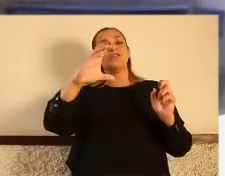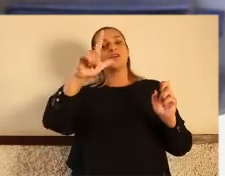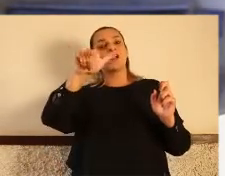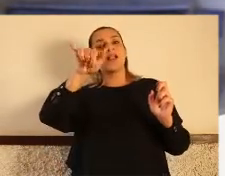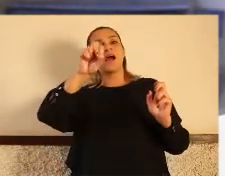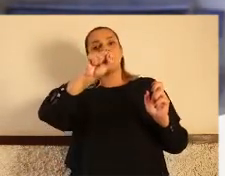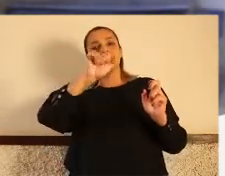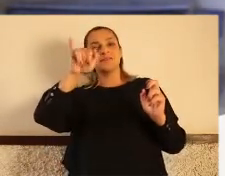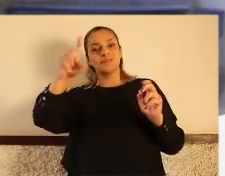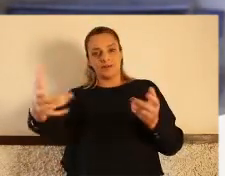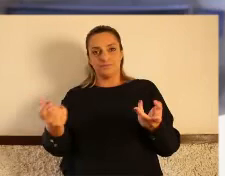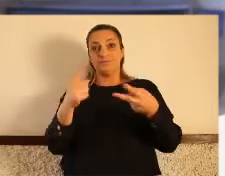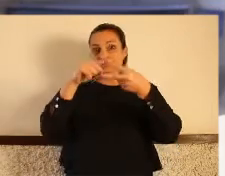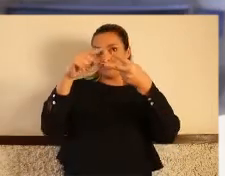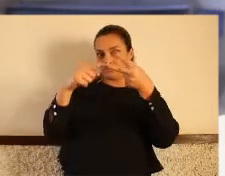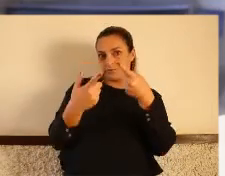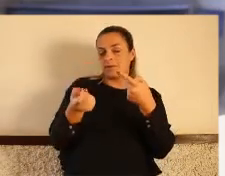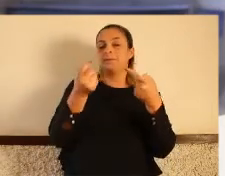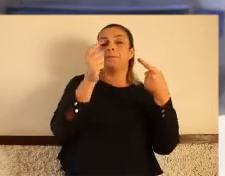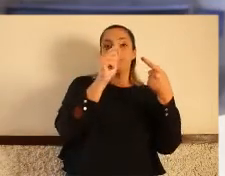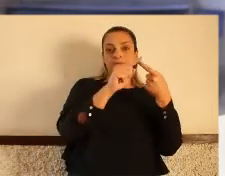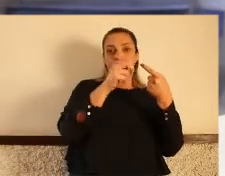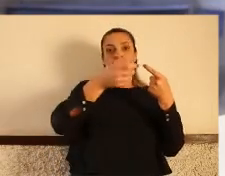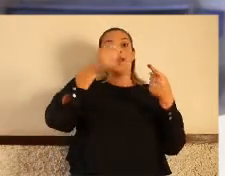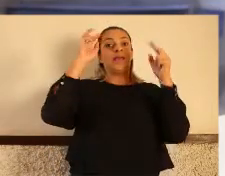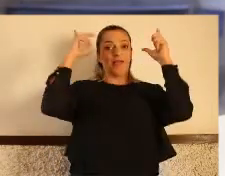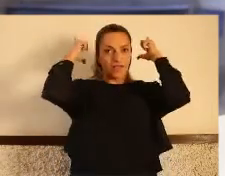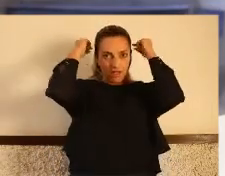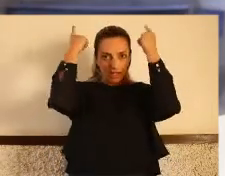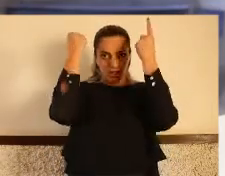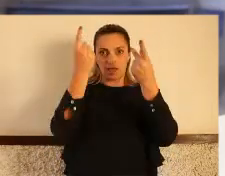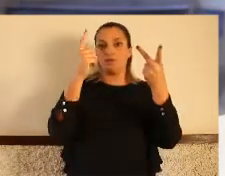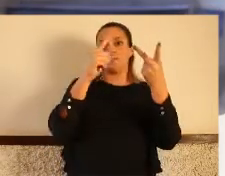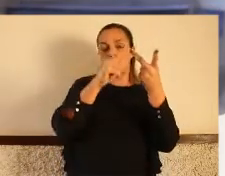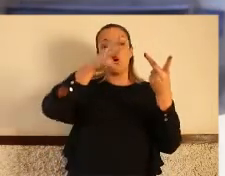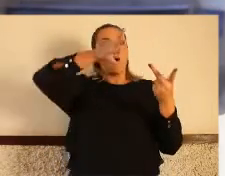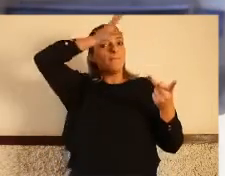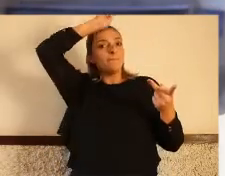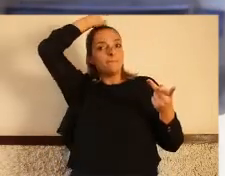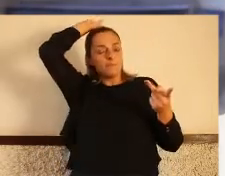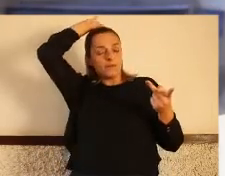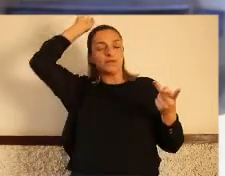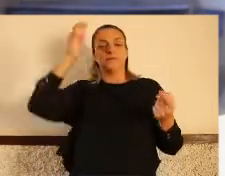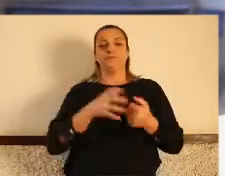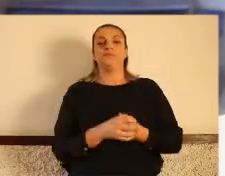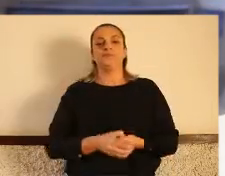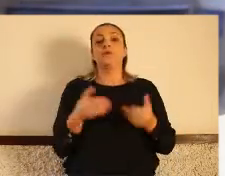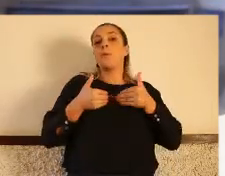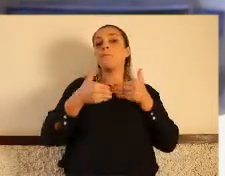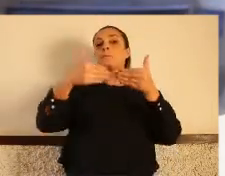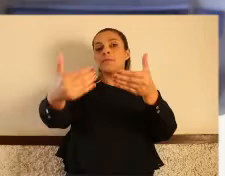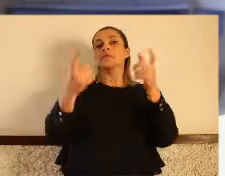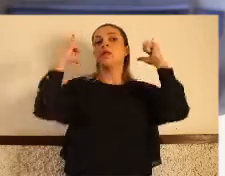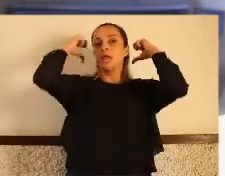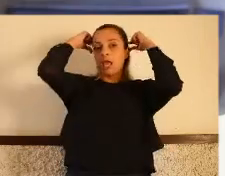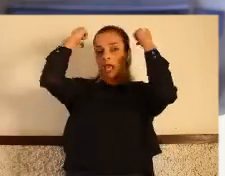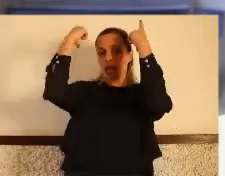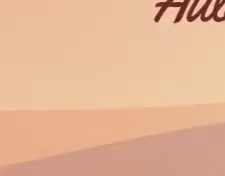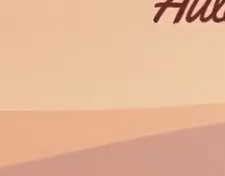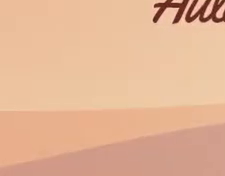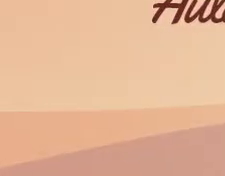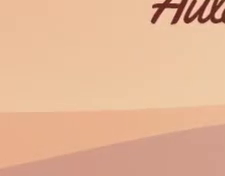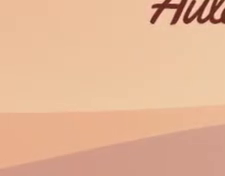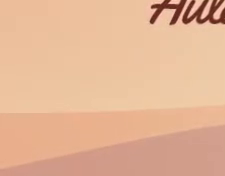duas civilizações, a civilização grega e a civilização romana. Comecemos pela Grécia